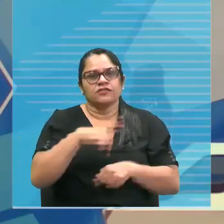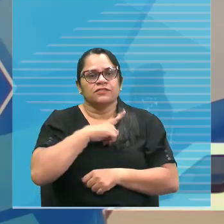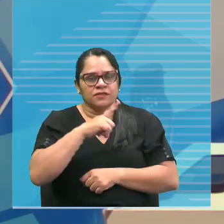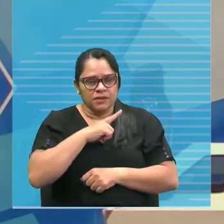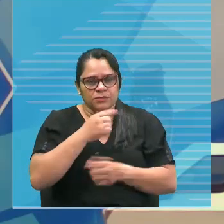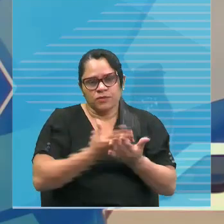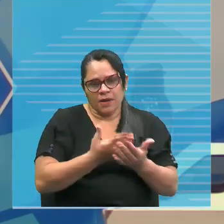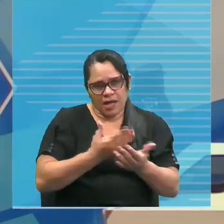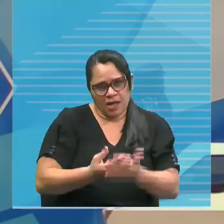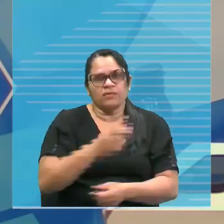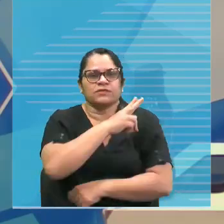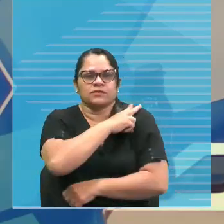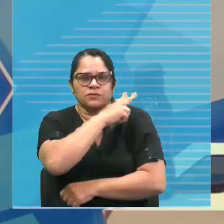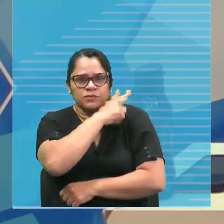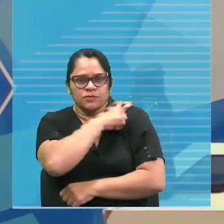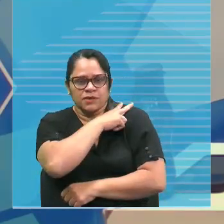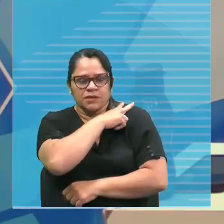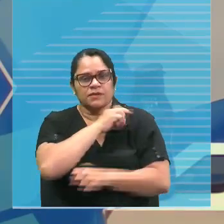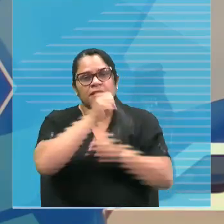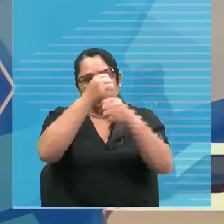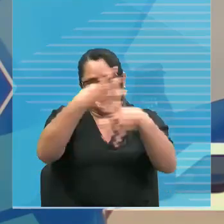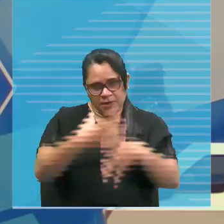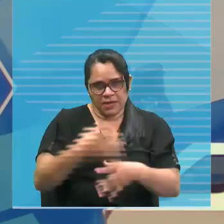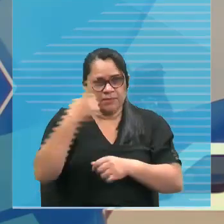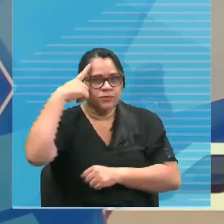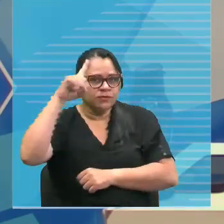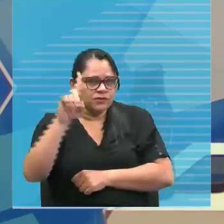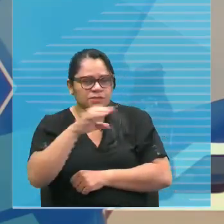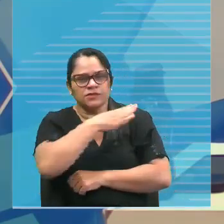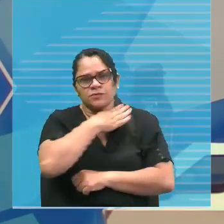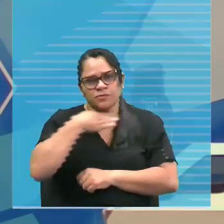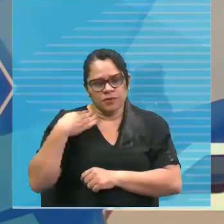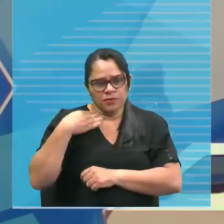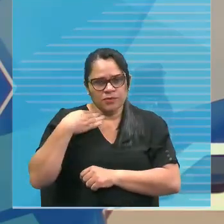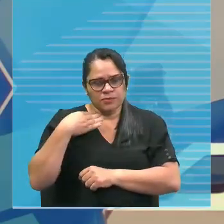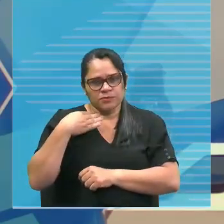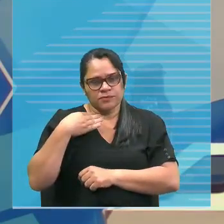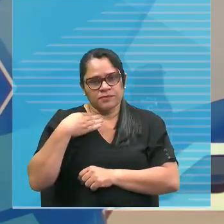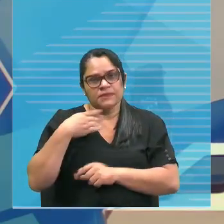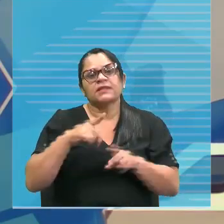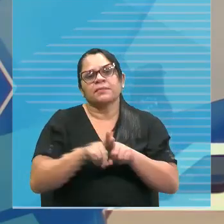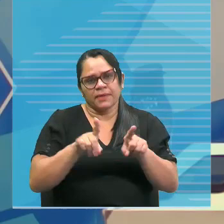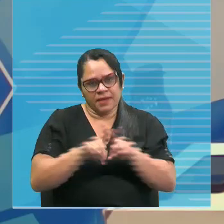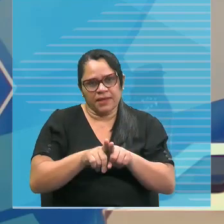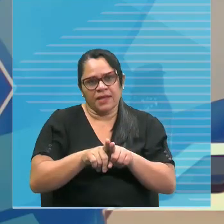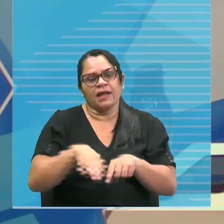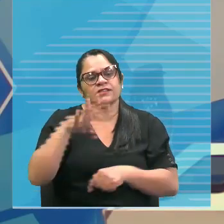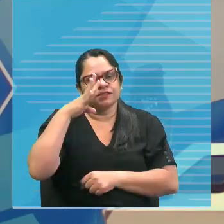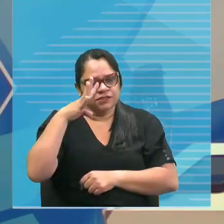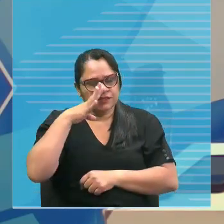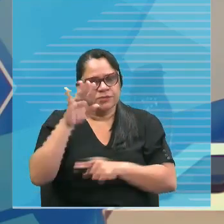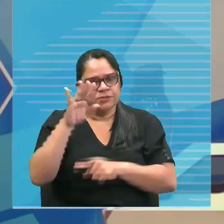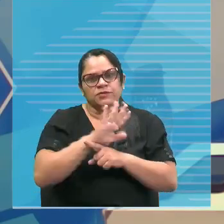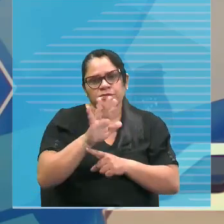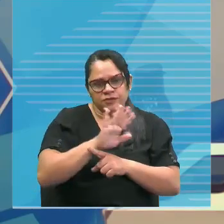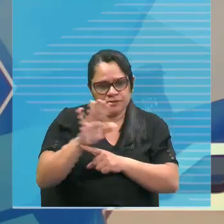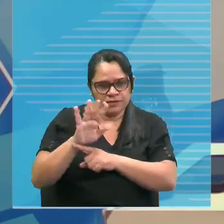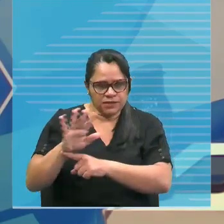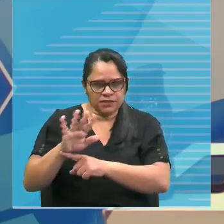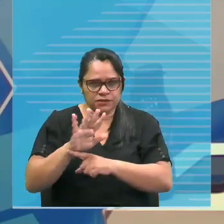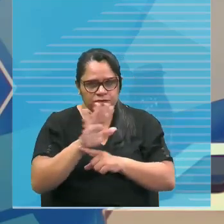no segundo ano em que a gente falou do Dia dos Mortos teve um vídeo que a gente viu recentemente dos meninos